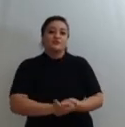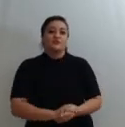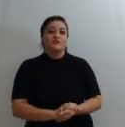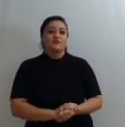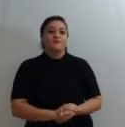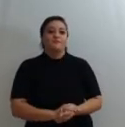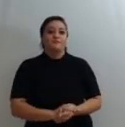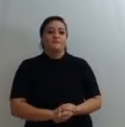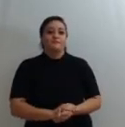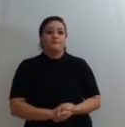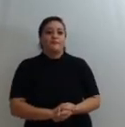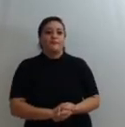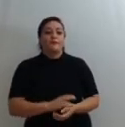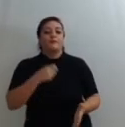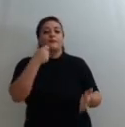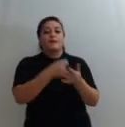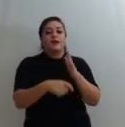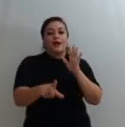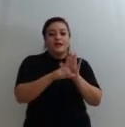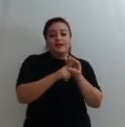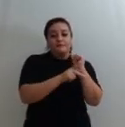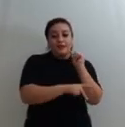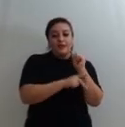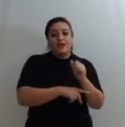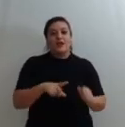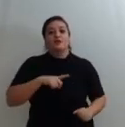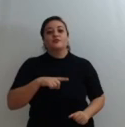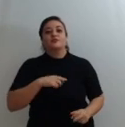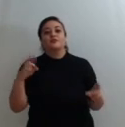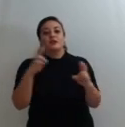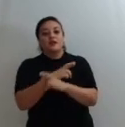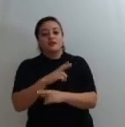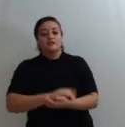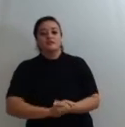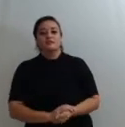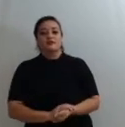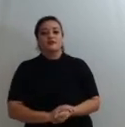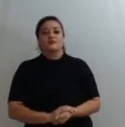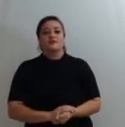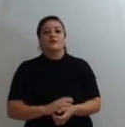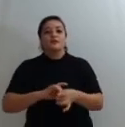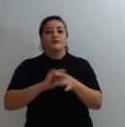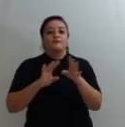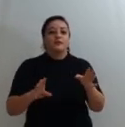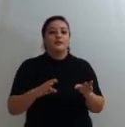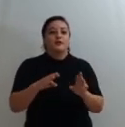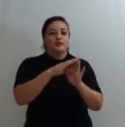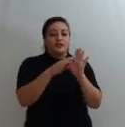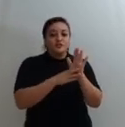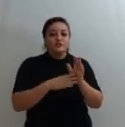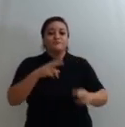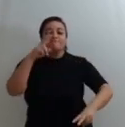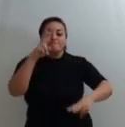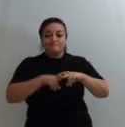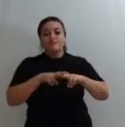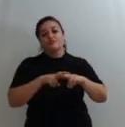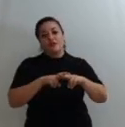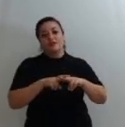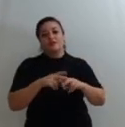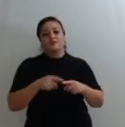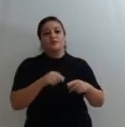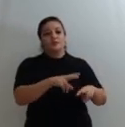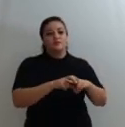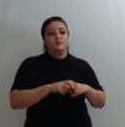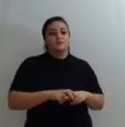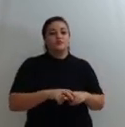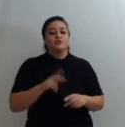aplicação da lei penal, tendo em vista sua condenação à pena privativa de liberdade a ser cumprida em regime inicial fechado. Por esses motivos, mantenho o decreto de prisão